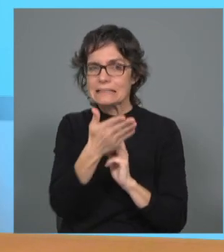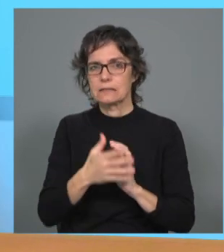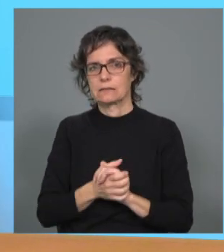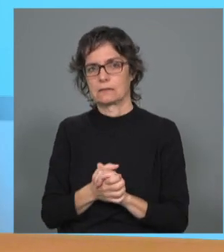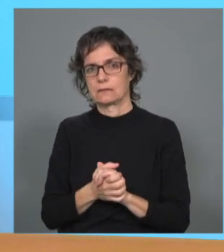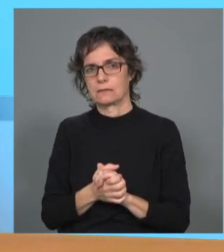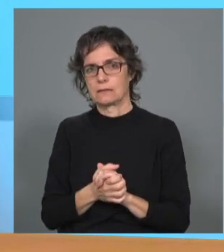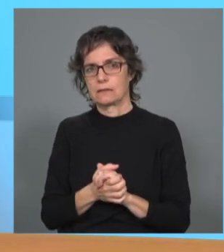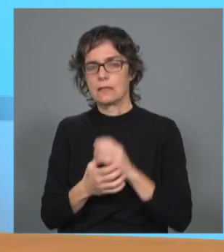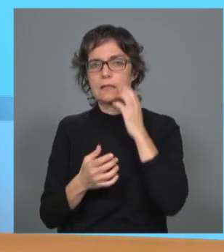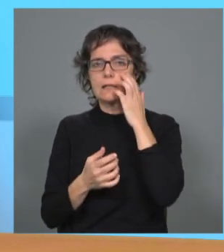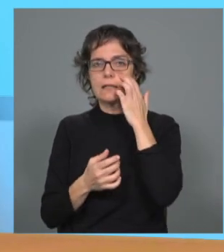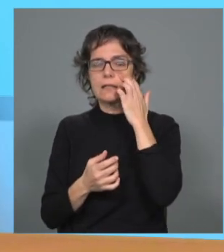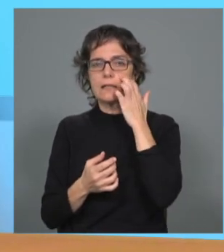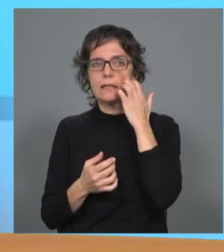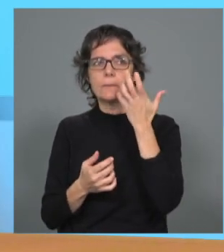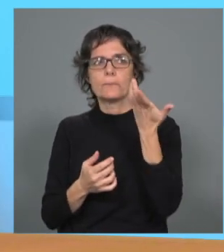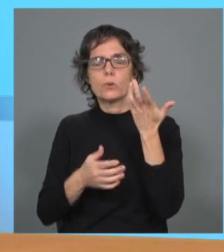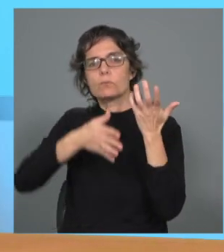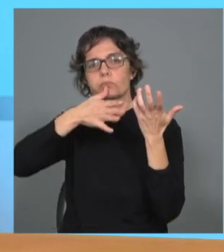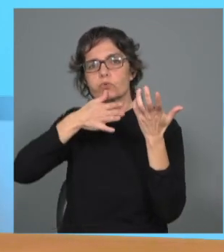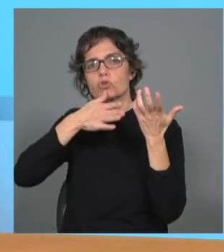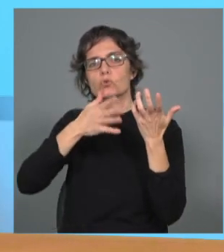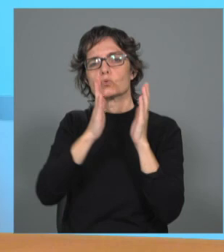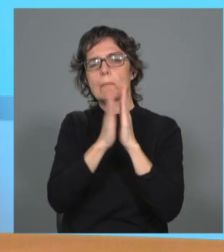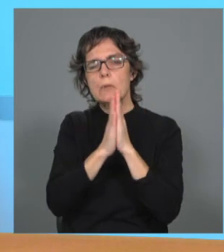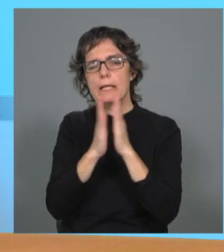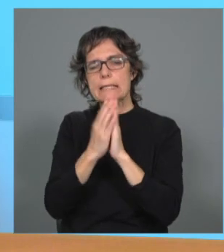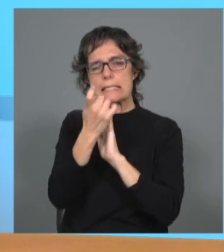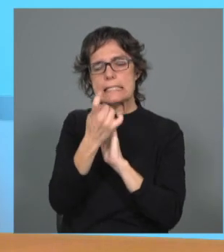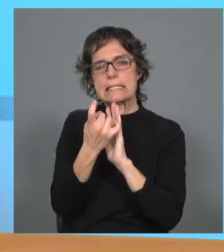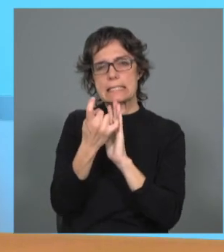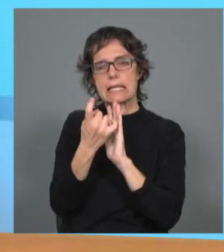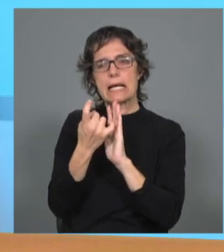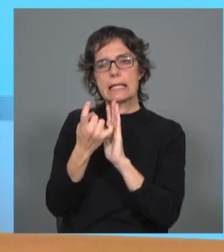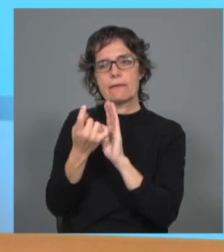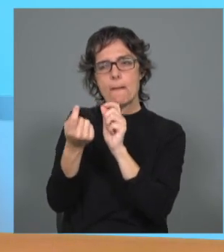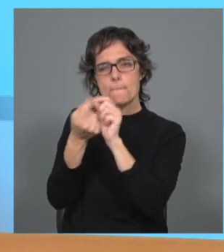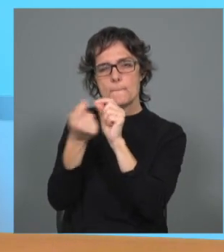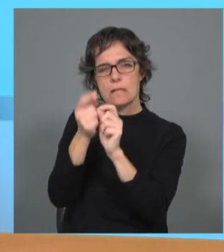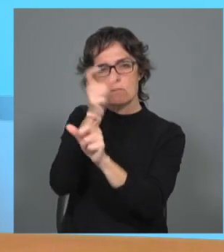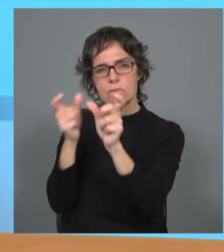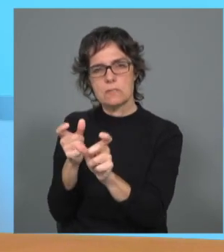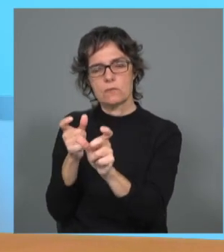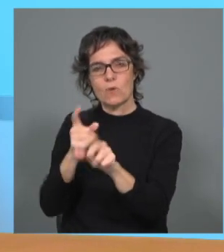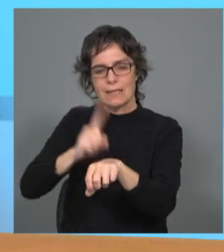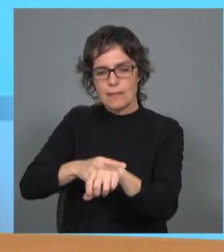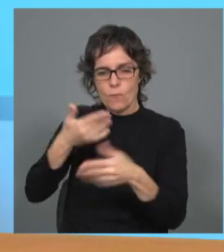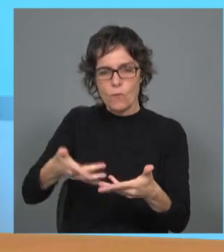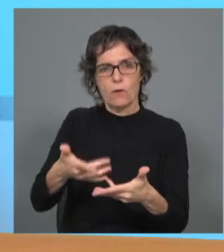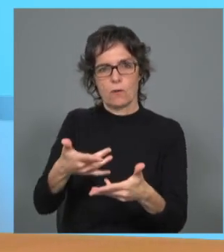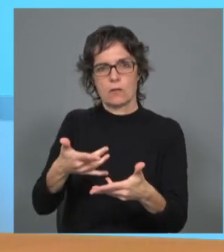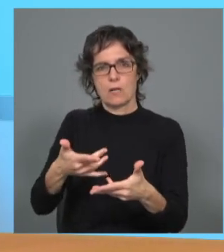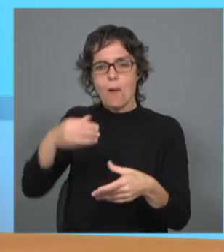de voltar a ter um discurso que toque efetivamente a vida real das pessoas deste tempo